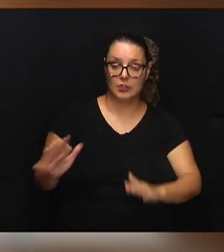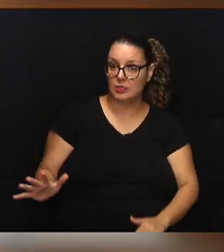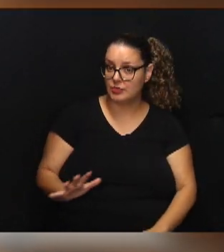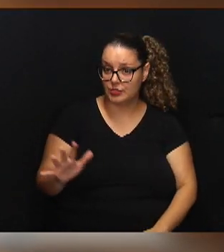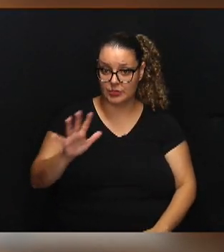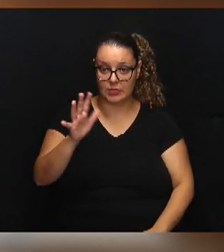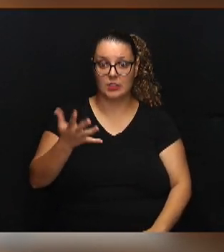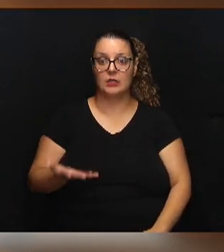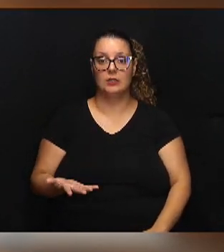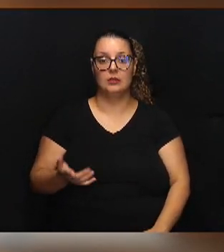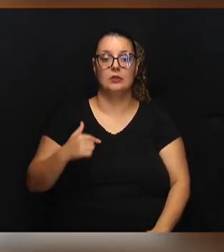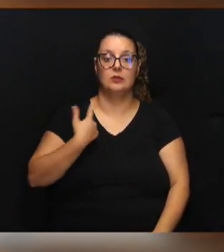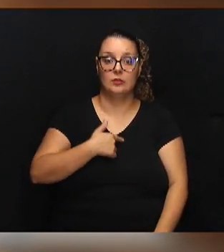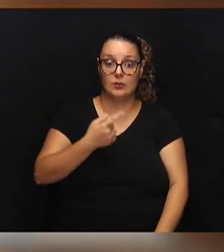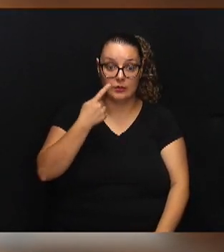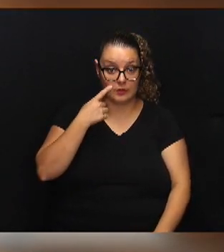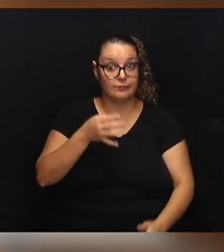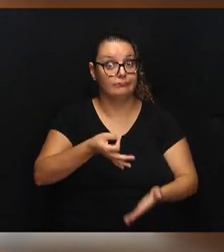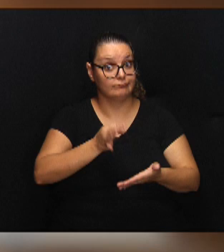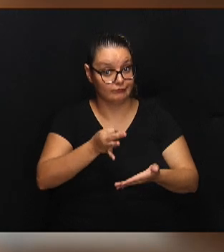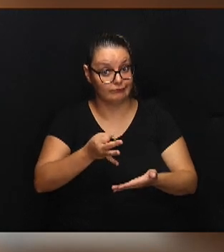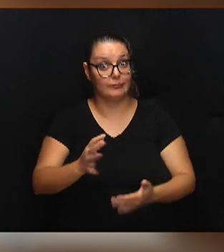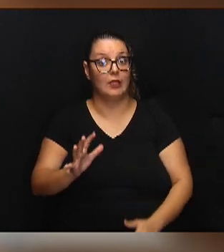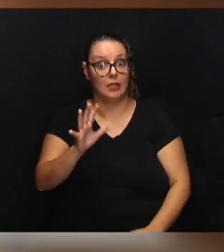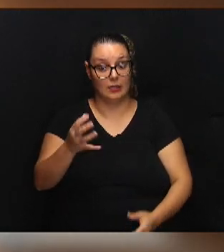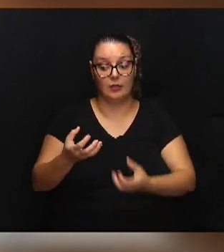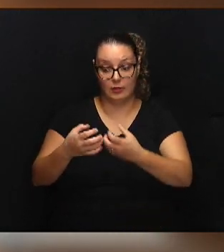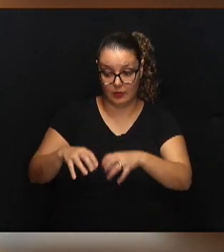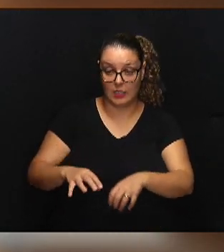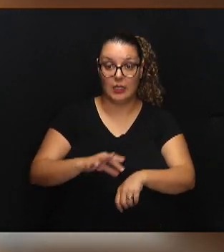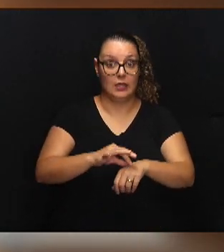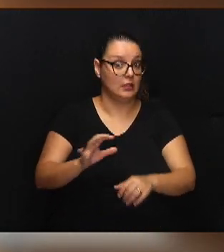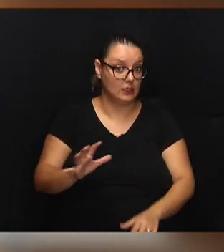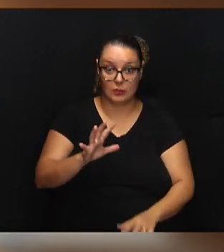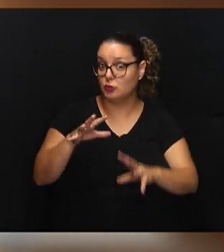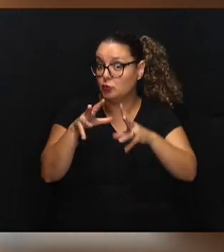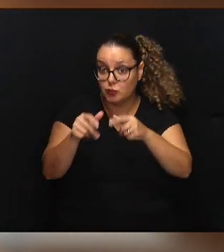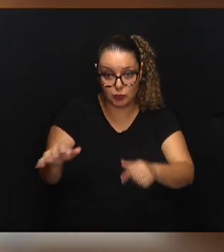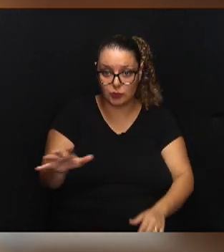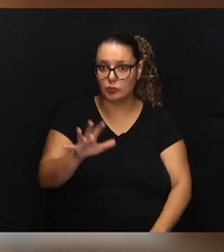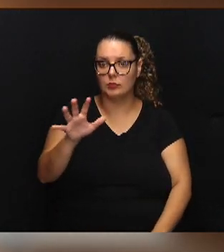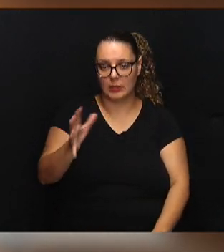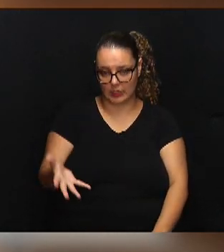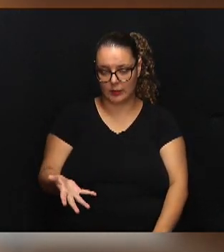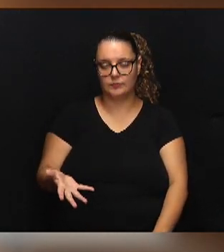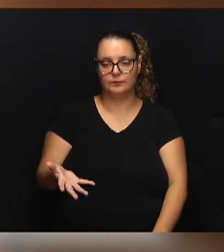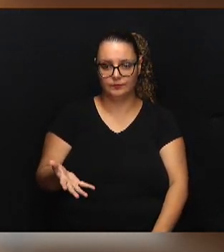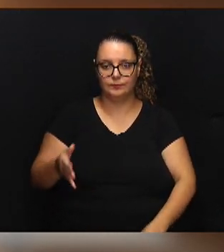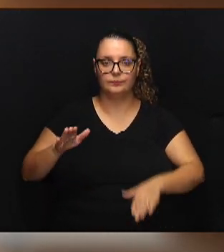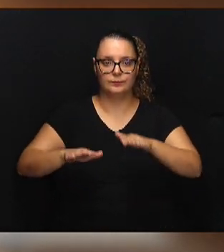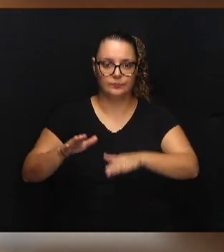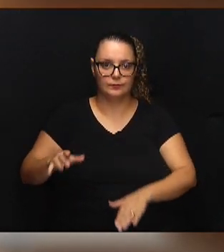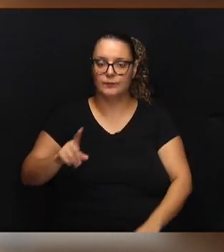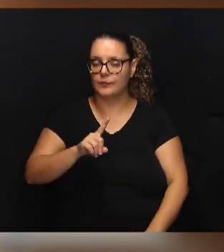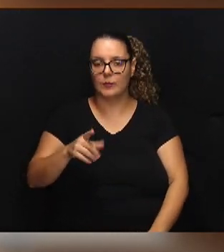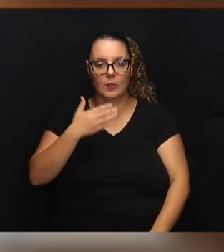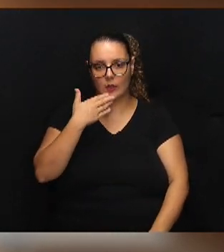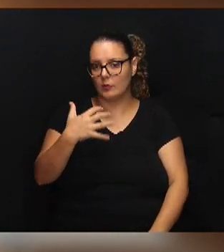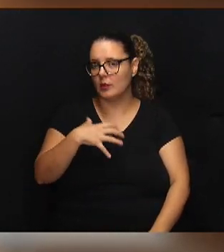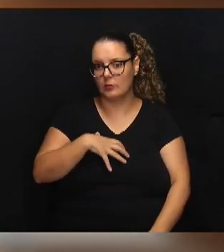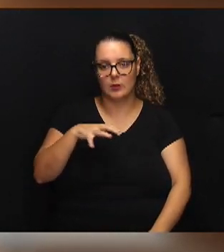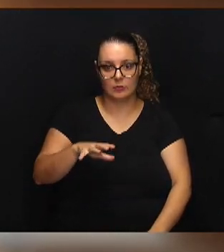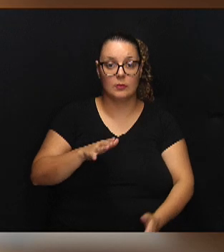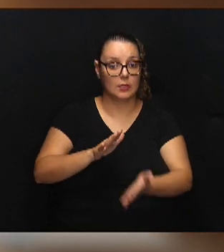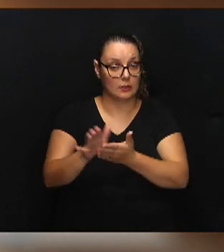cara, a gente vê café está caro, o ovo está caro, a carne está cara, quer dizer, está tudo caro. Então, talvez esse não seja o melhor momento para gastar.